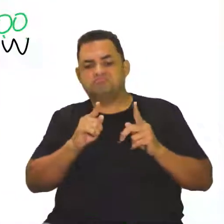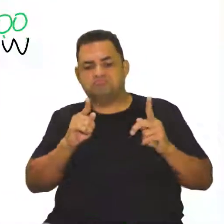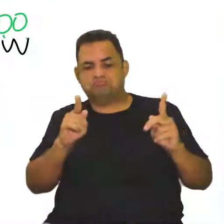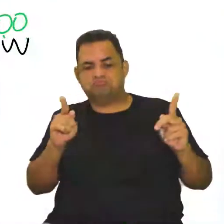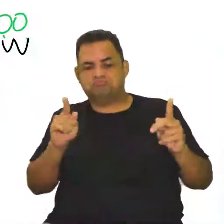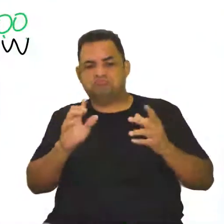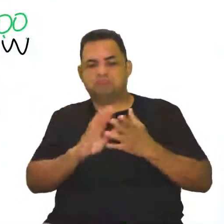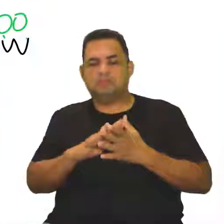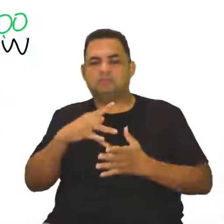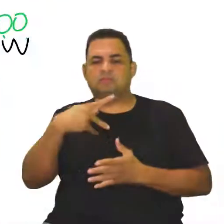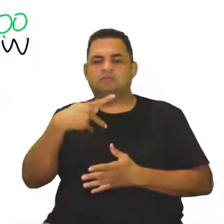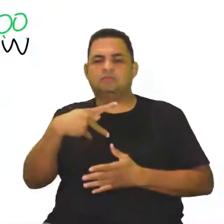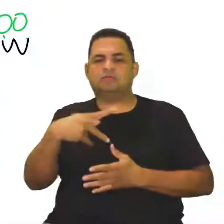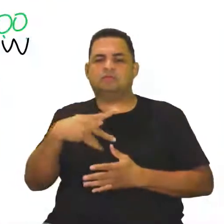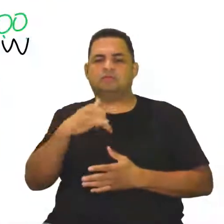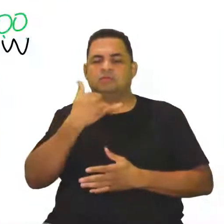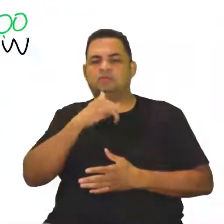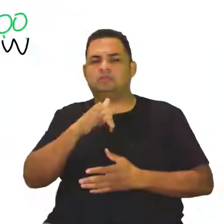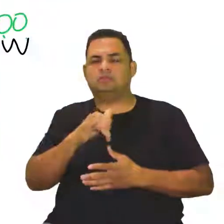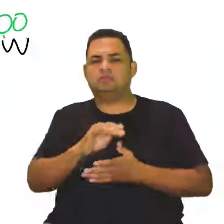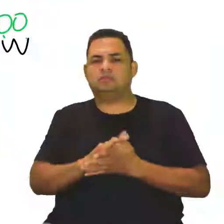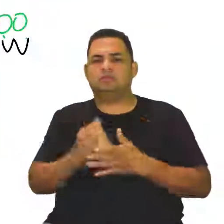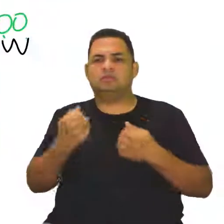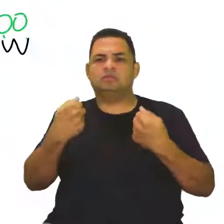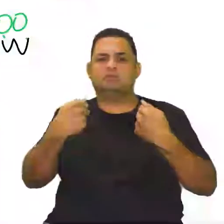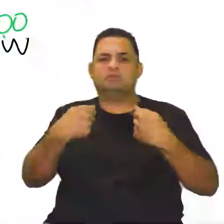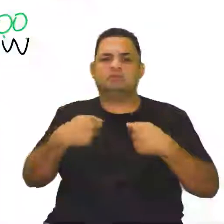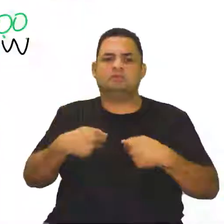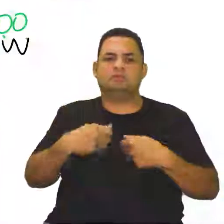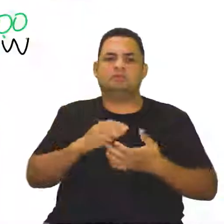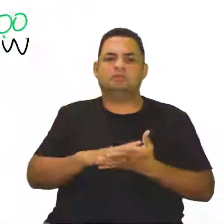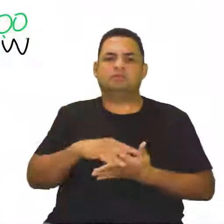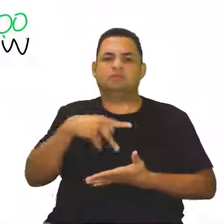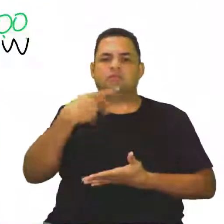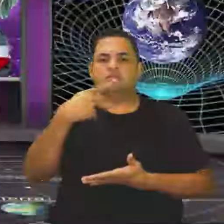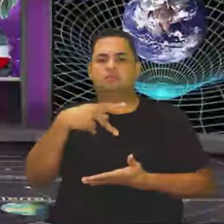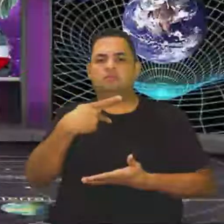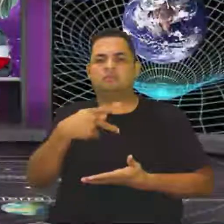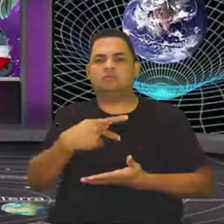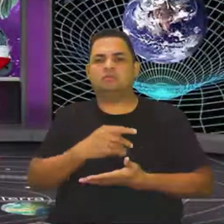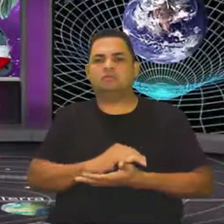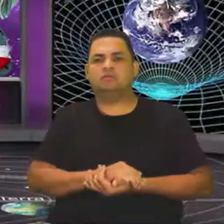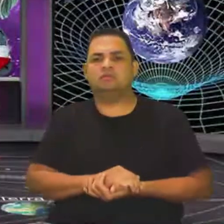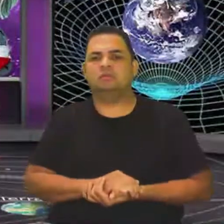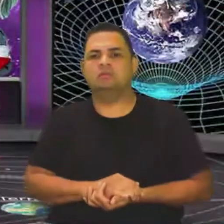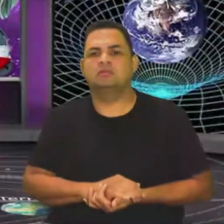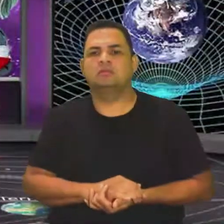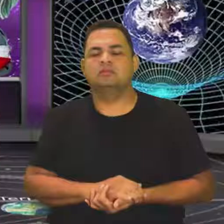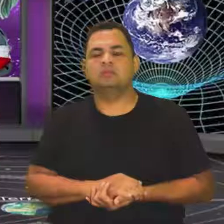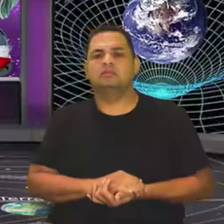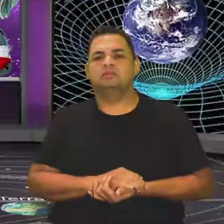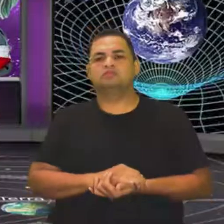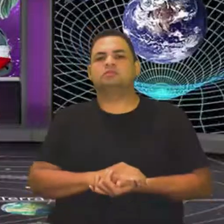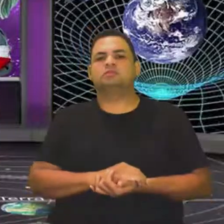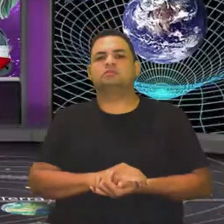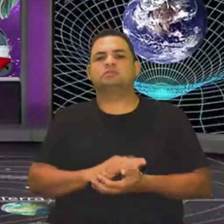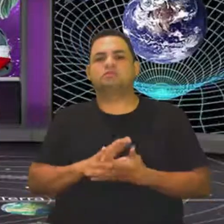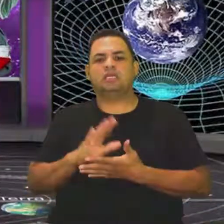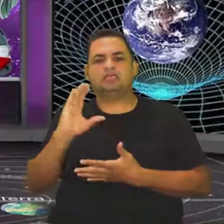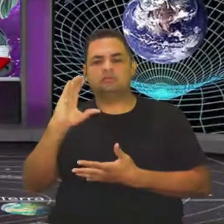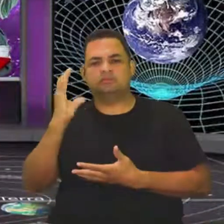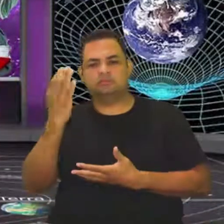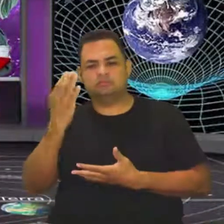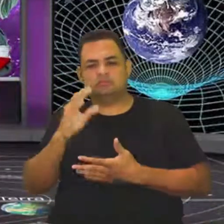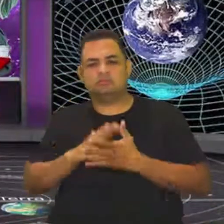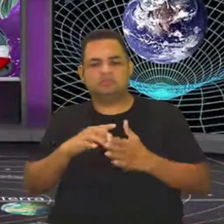potência elétrica, tá? Então eu posso falar ali que a potência elétrica daquele motor, ou seja, que a capacidade